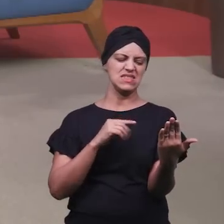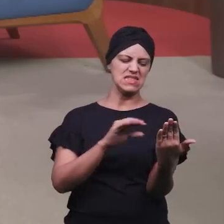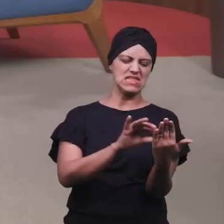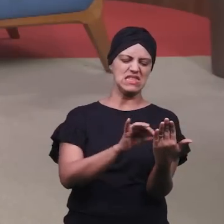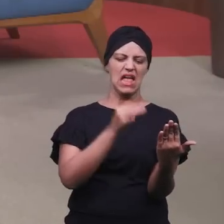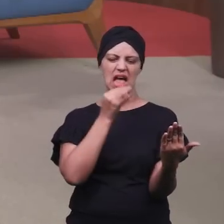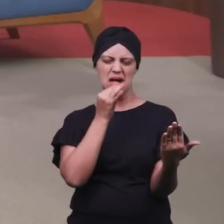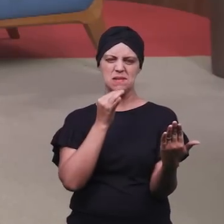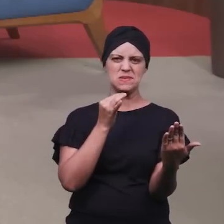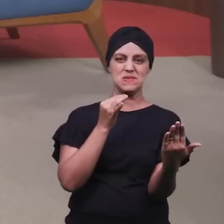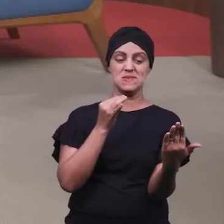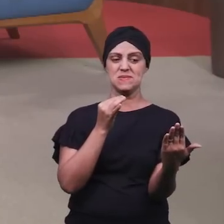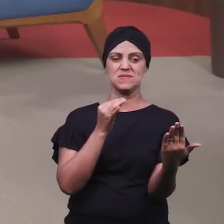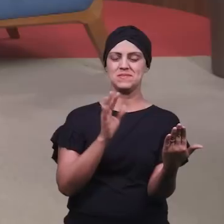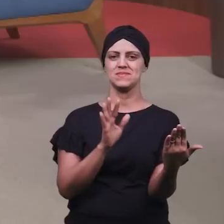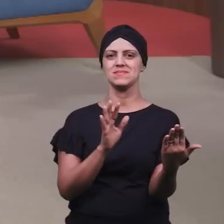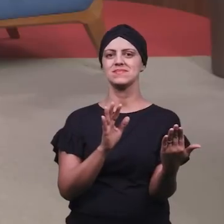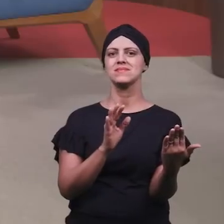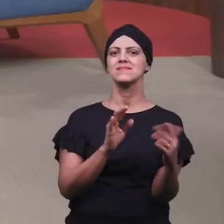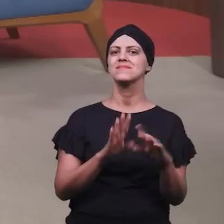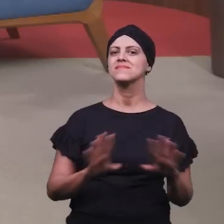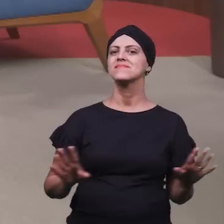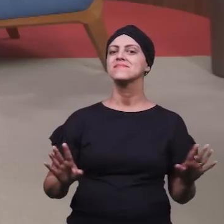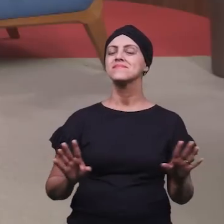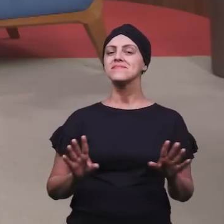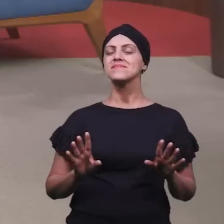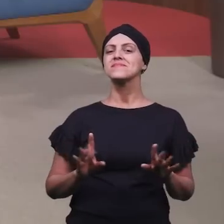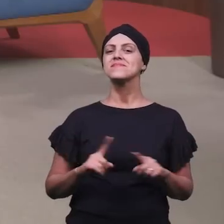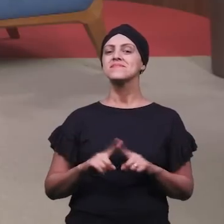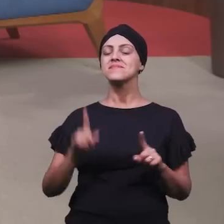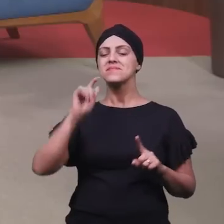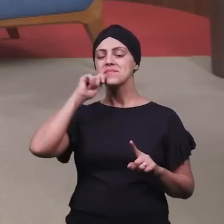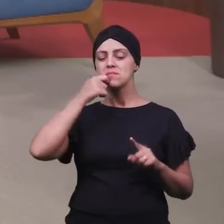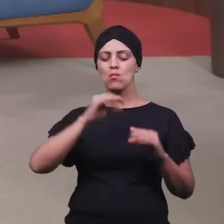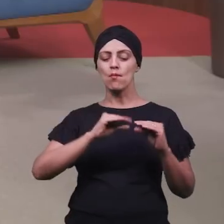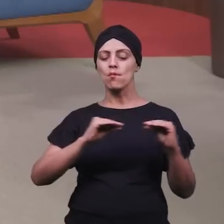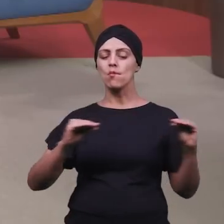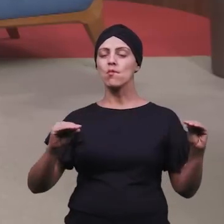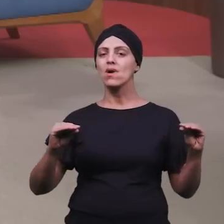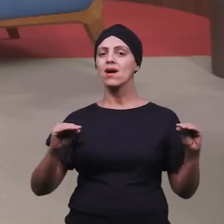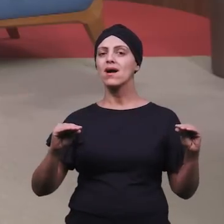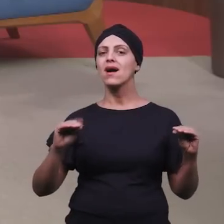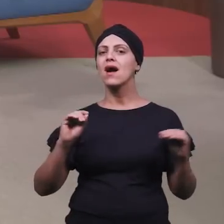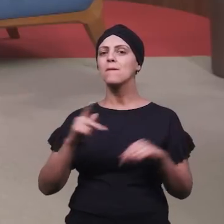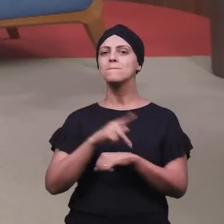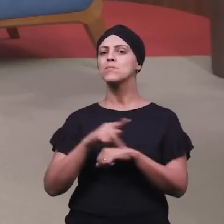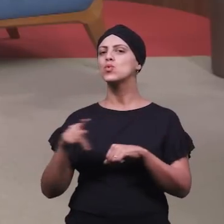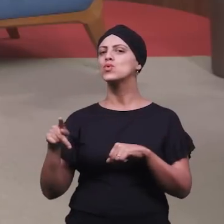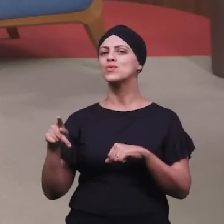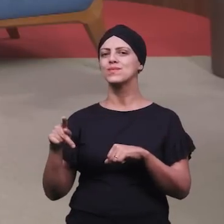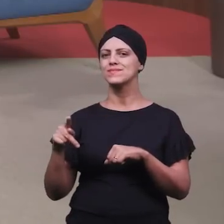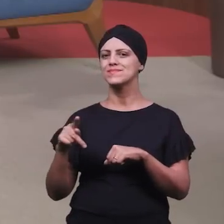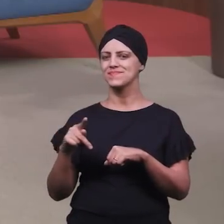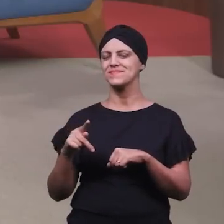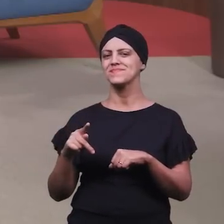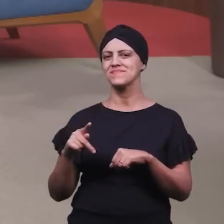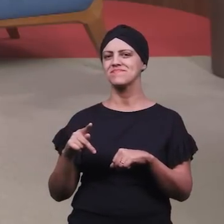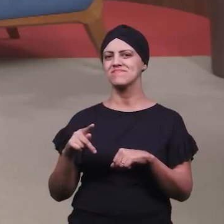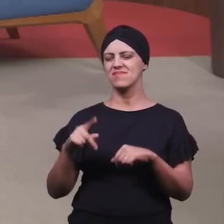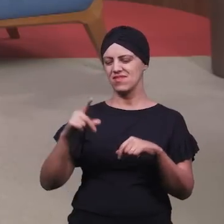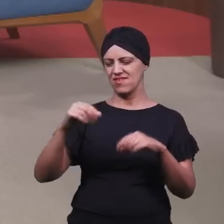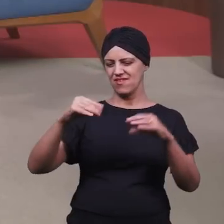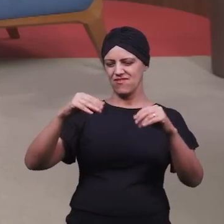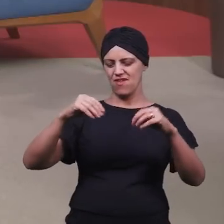que o pão sem fermento, né? Porque o Bravinho falou, nós apontamos aqui, é o pão puro,